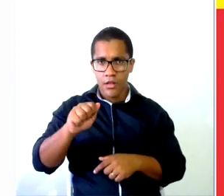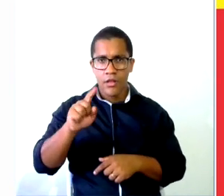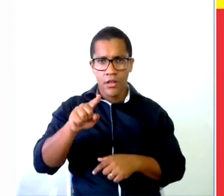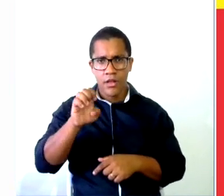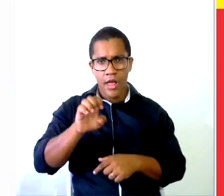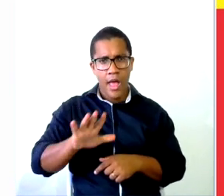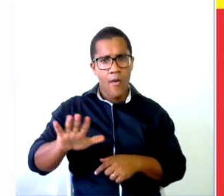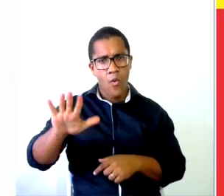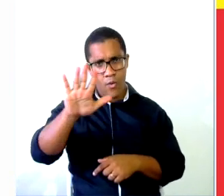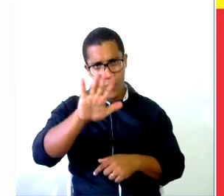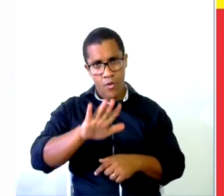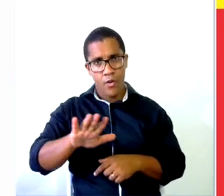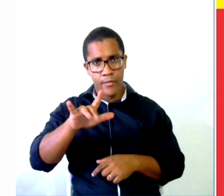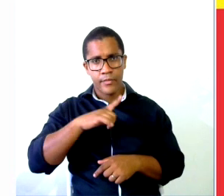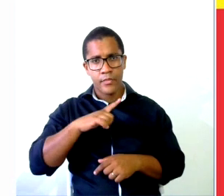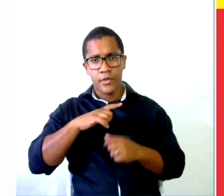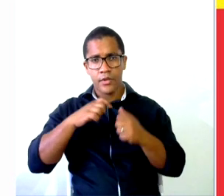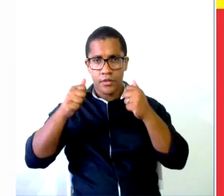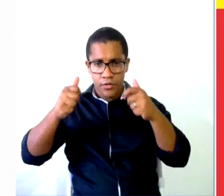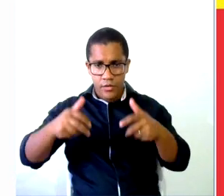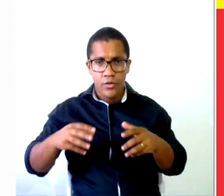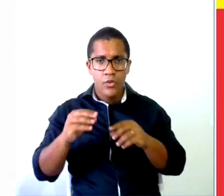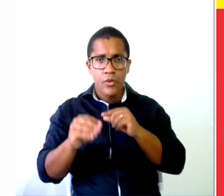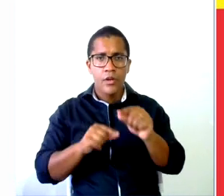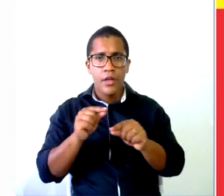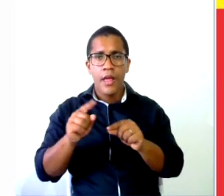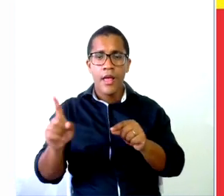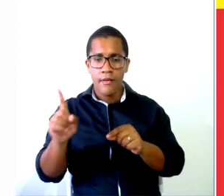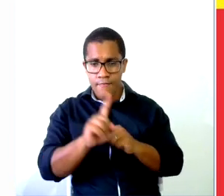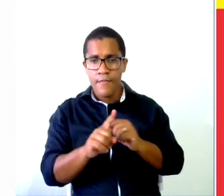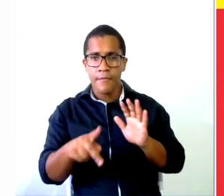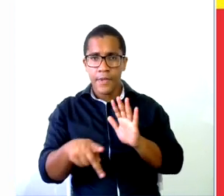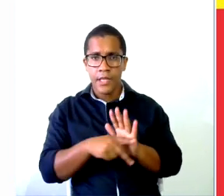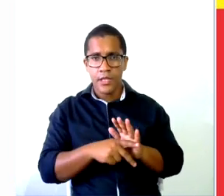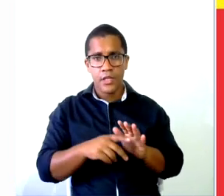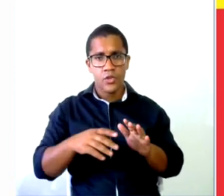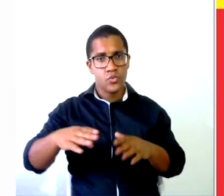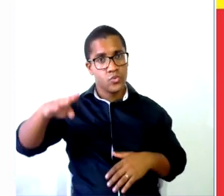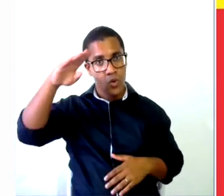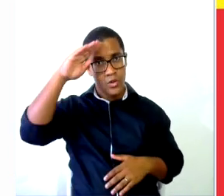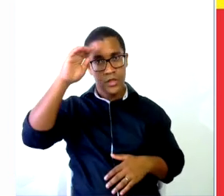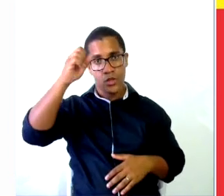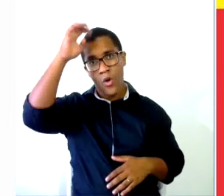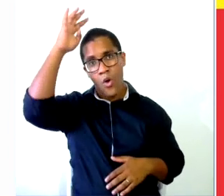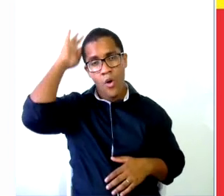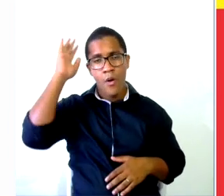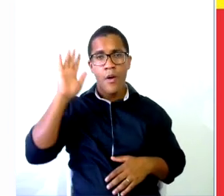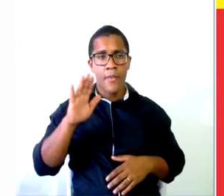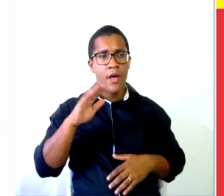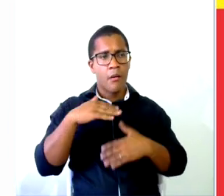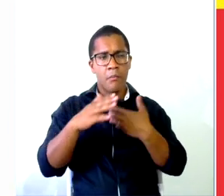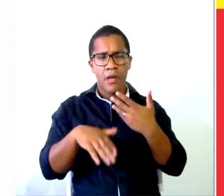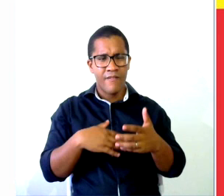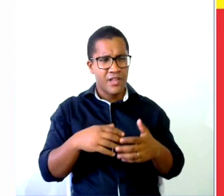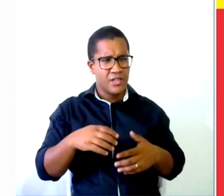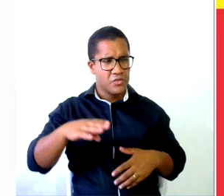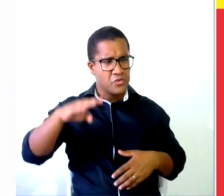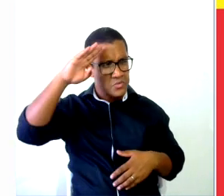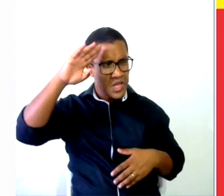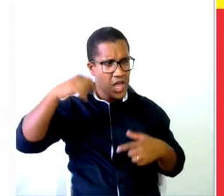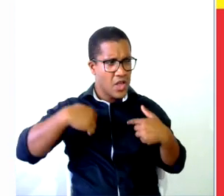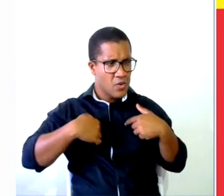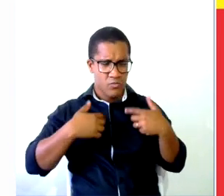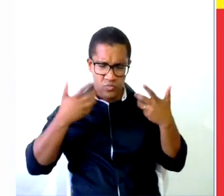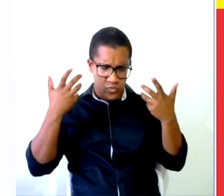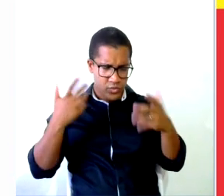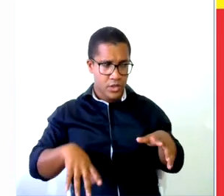né? Localizada na Europa Ocidental, que fez parte do exército romano, né? Mas abandonou seu